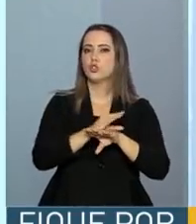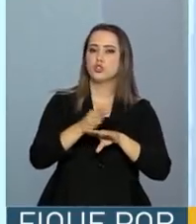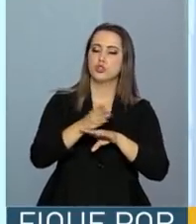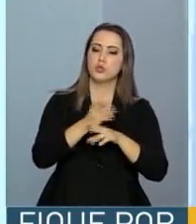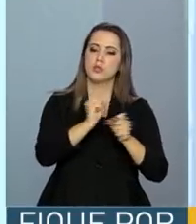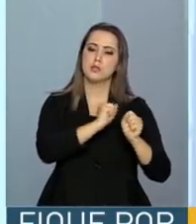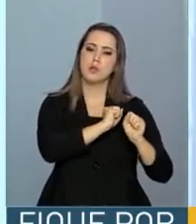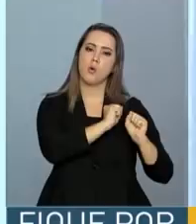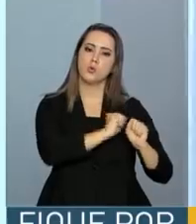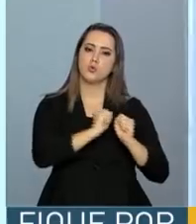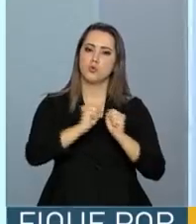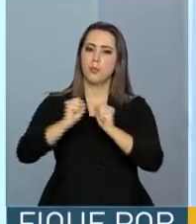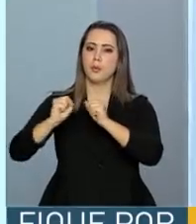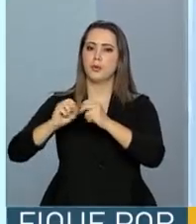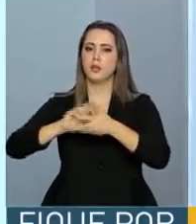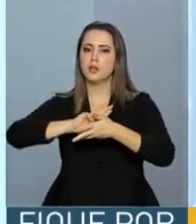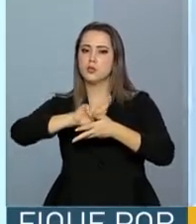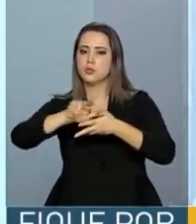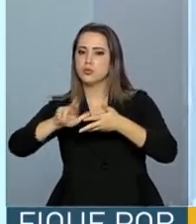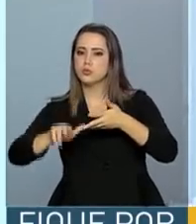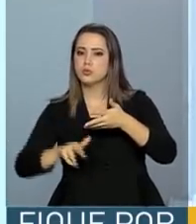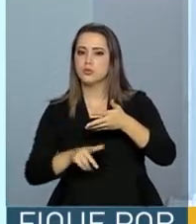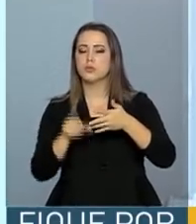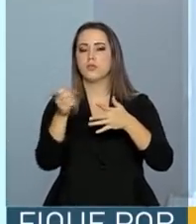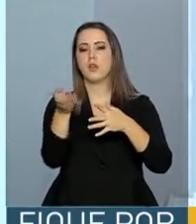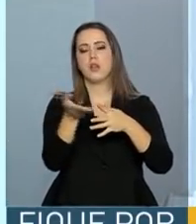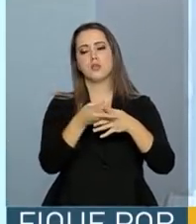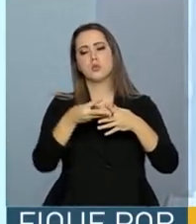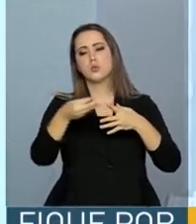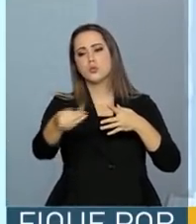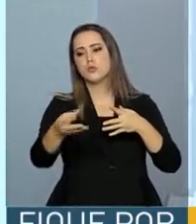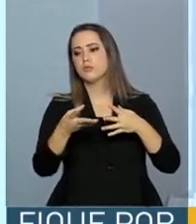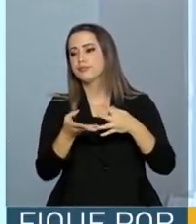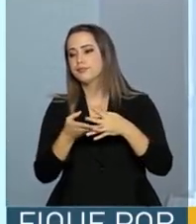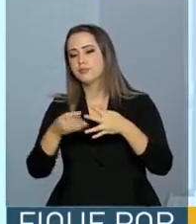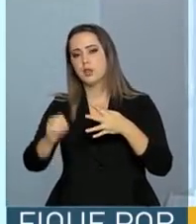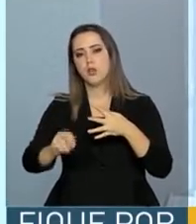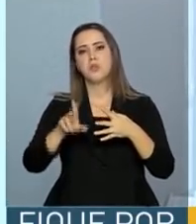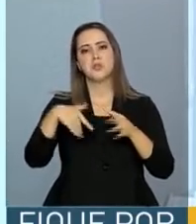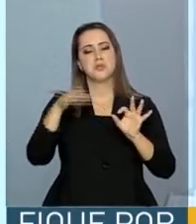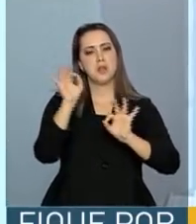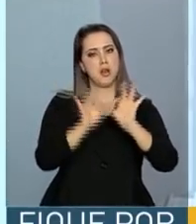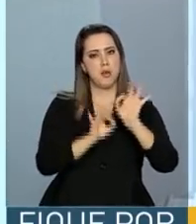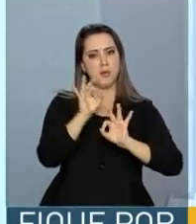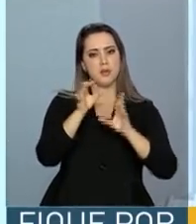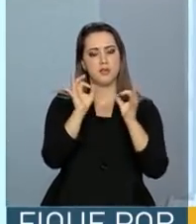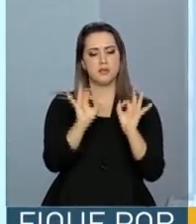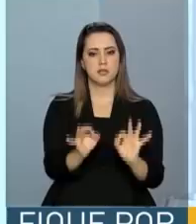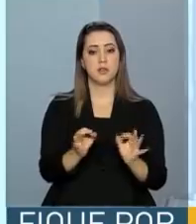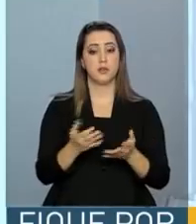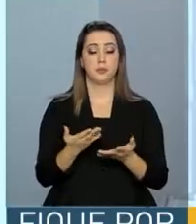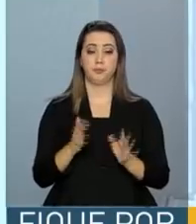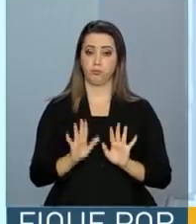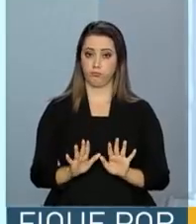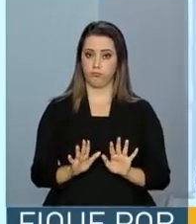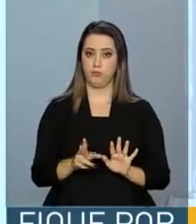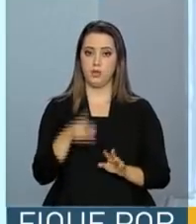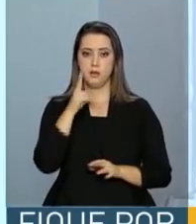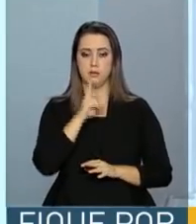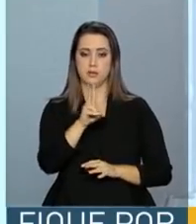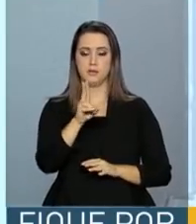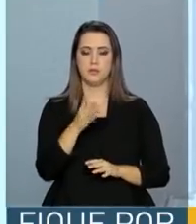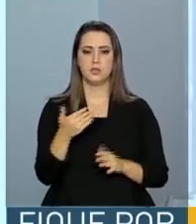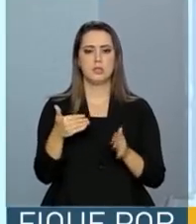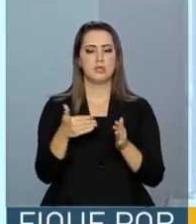é bastante analítica né pormenorizada e nós então eu vejo esse período que eu escrevi pra vocês revela que a